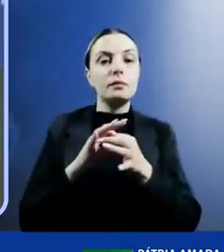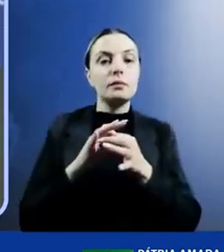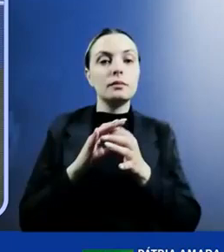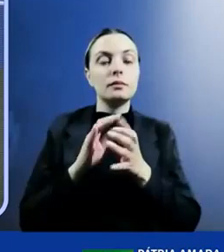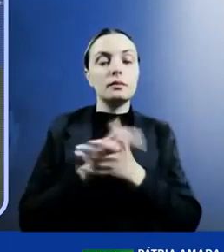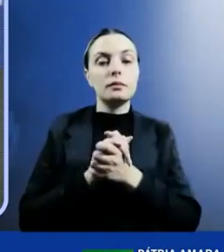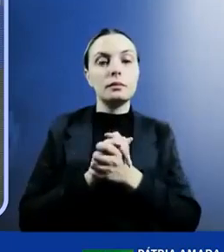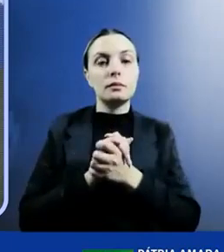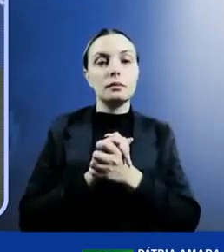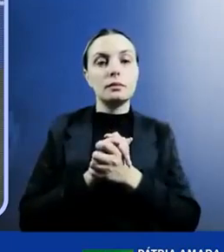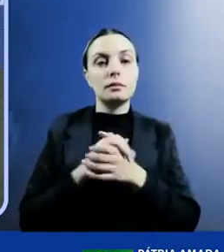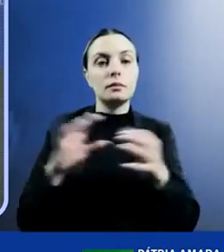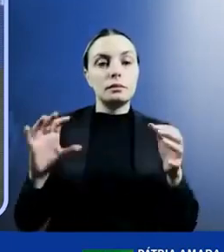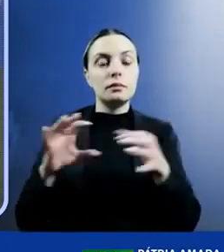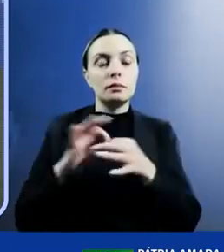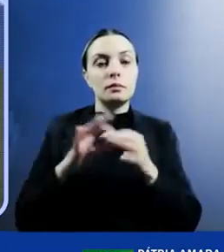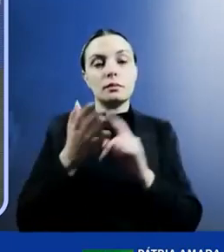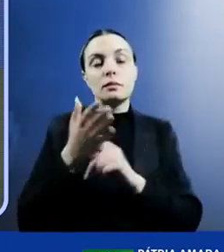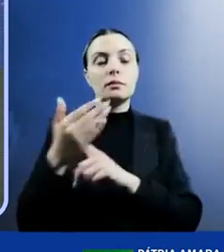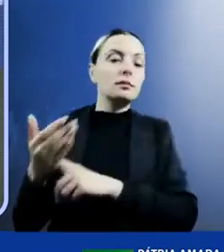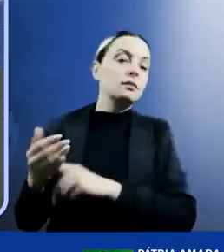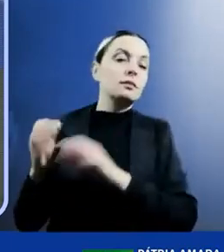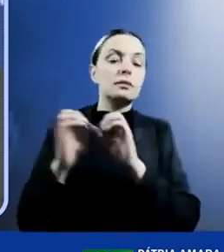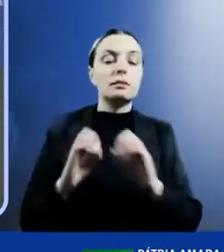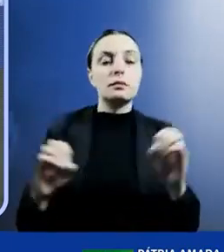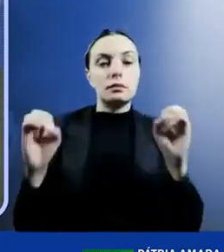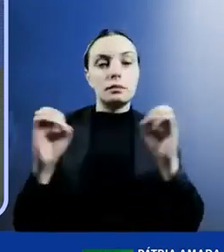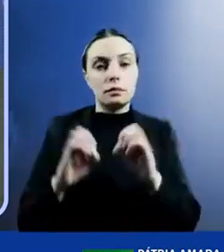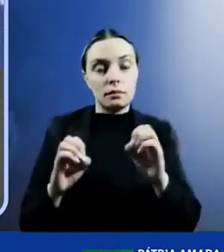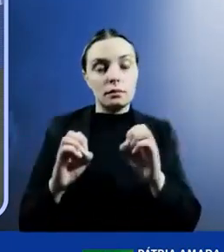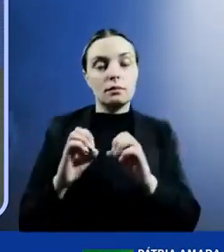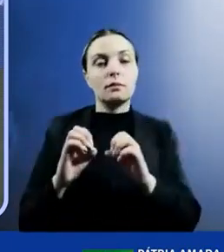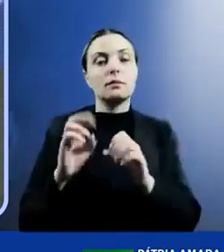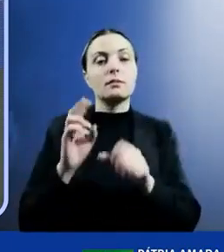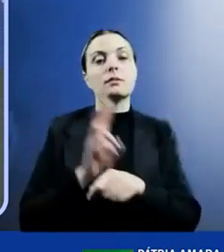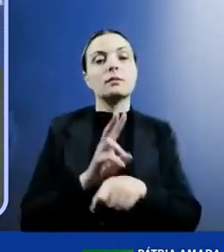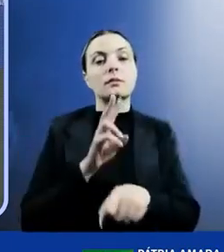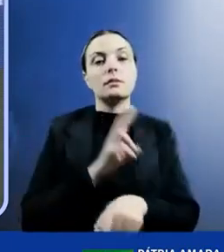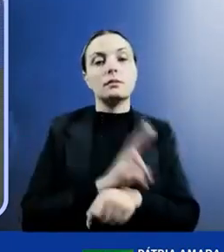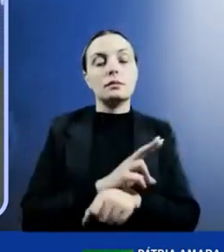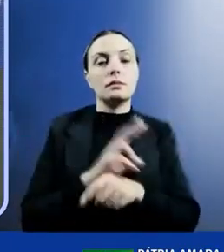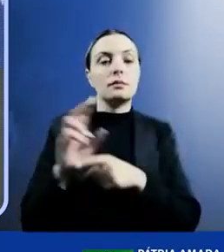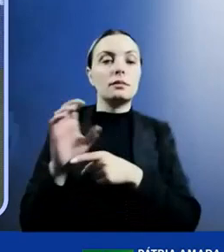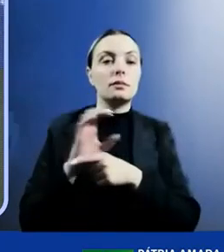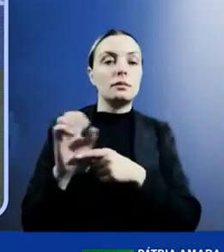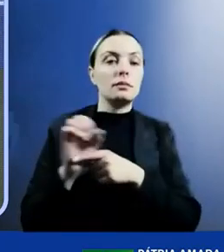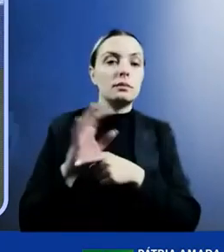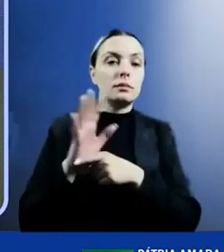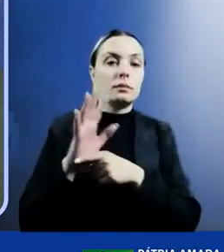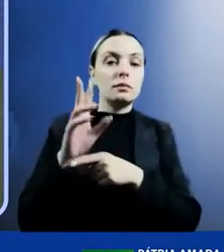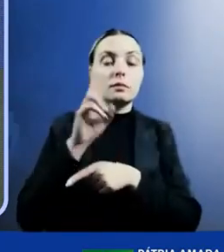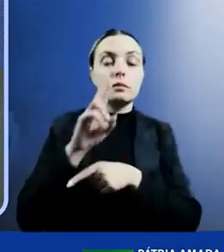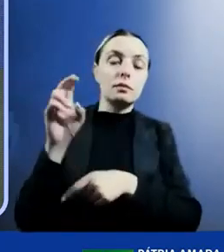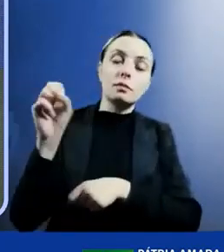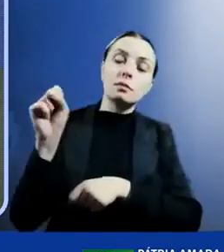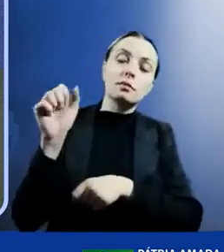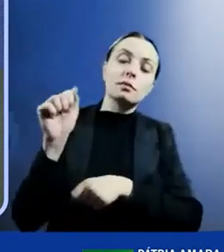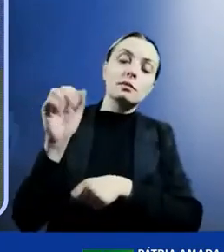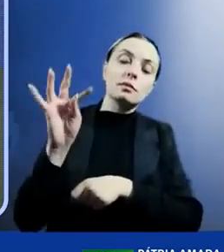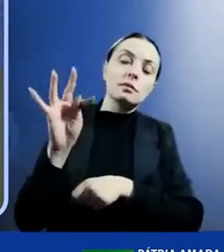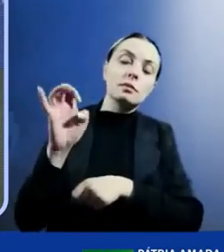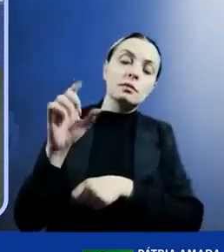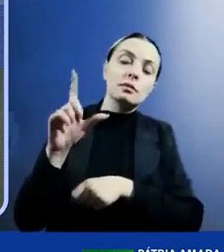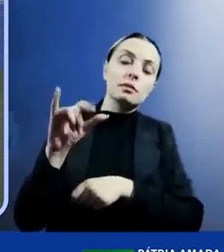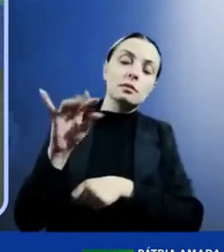numa tecnologia inédita, o monitoramento das emissões por imagem de satélite. Estamos sendo um